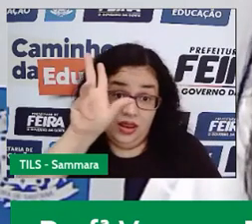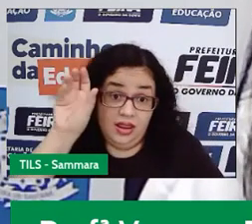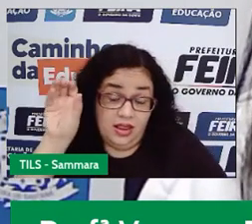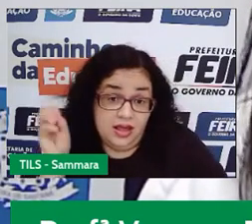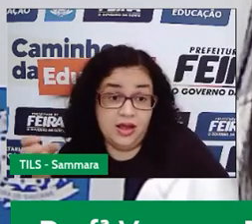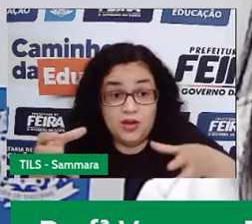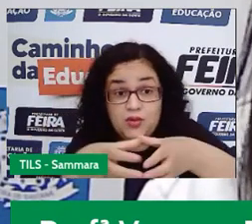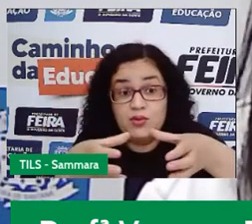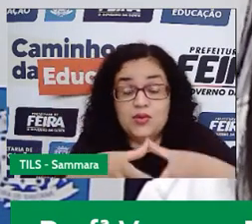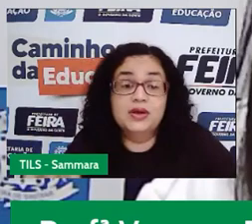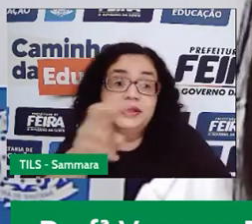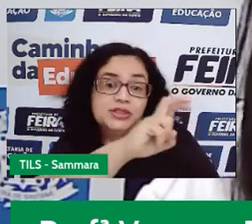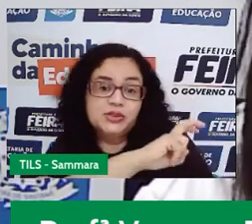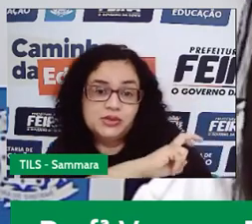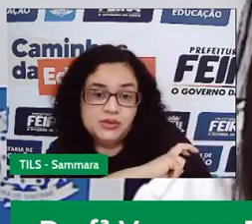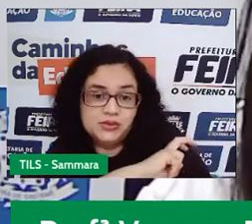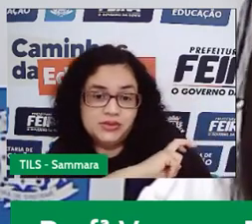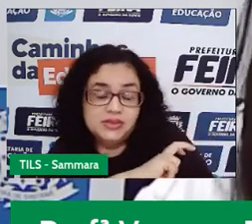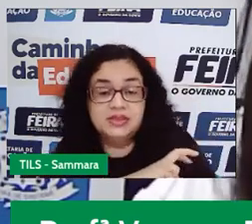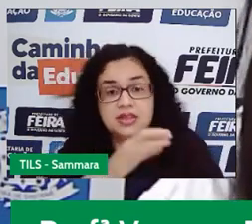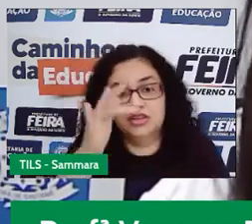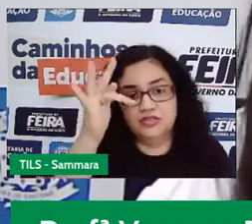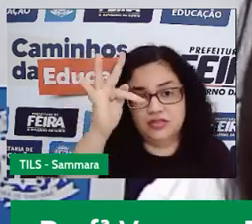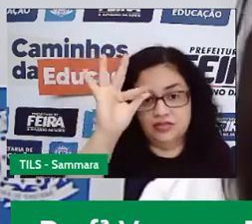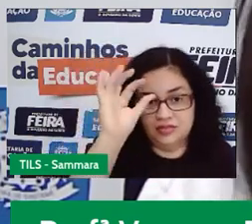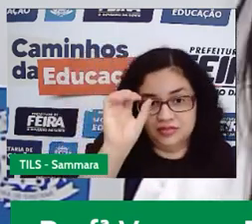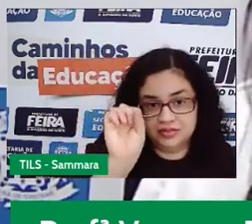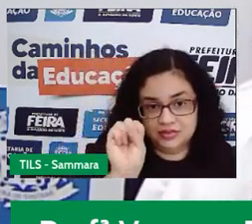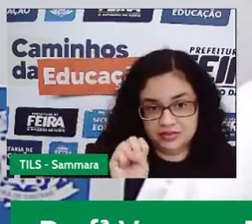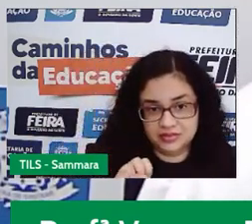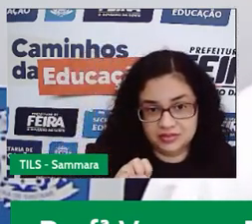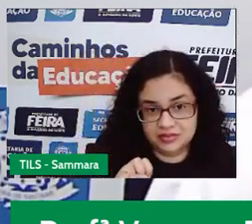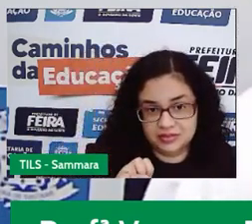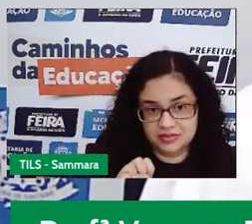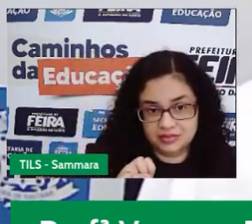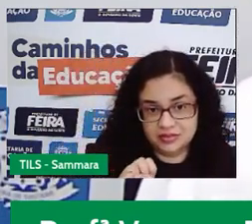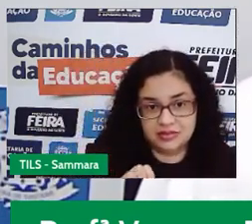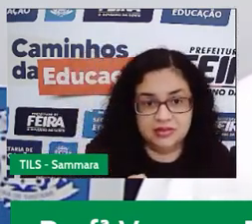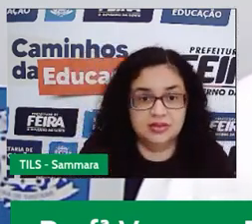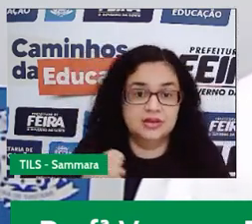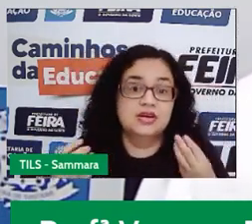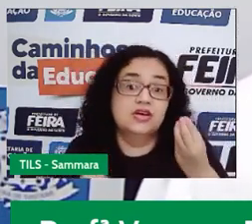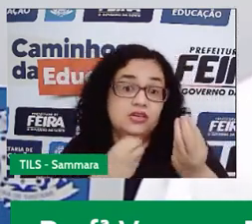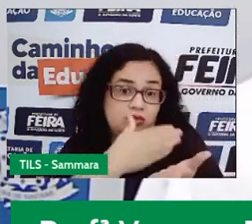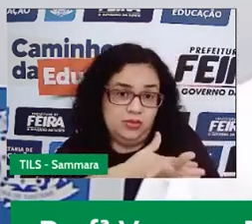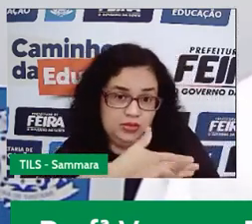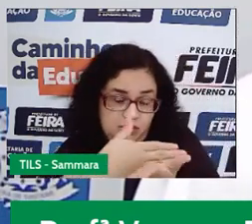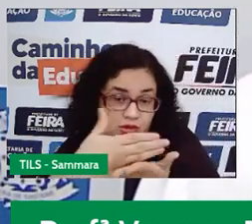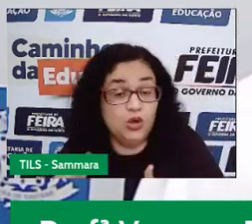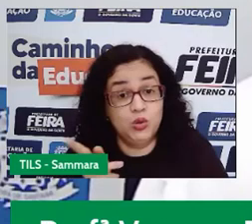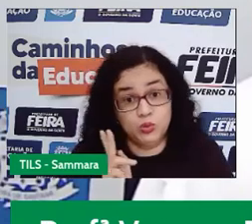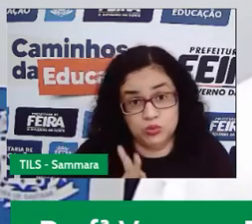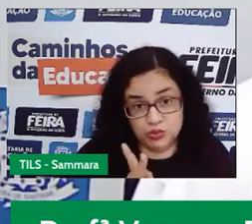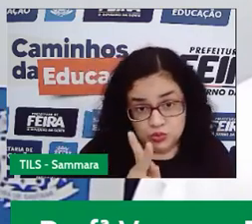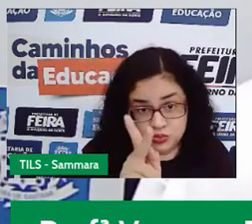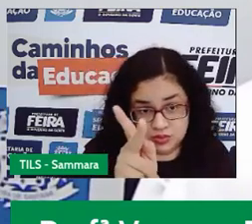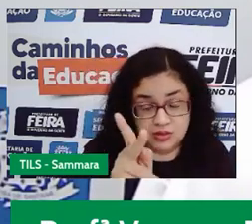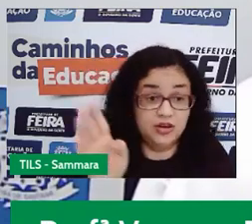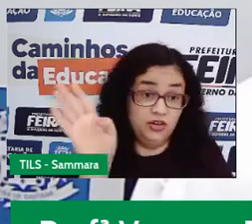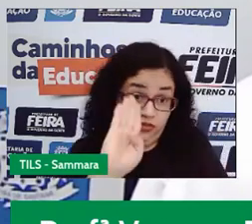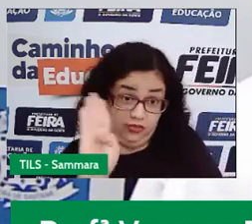o Olá turma do 5º ano de seleção Santana e aí vamos